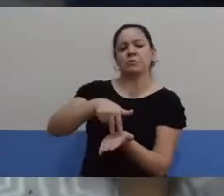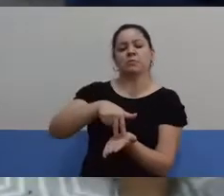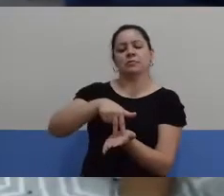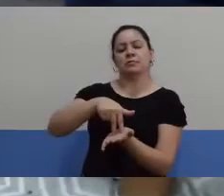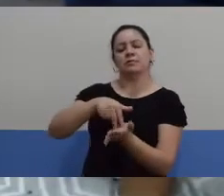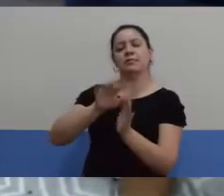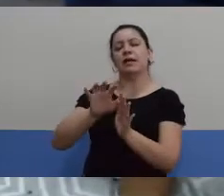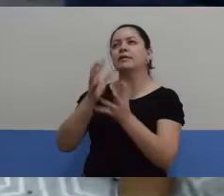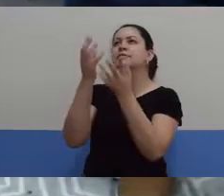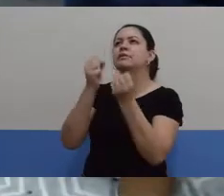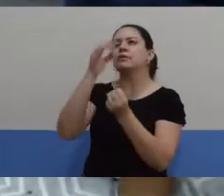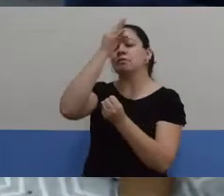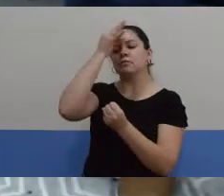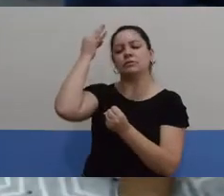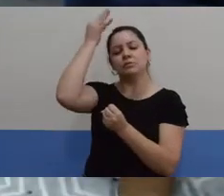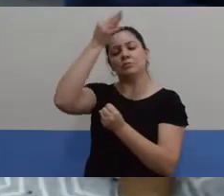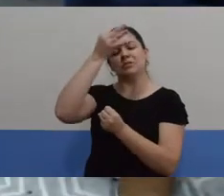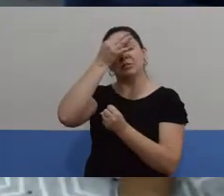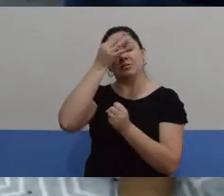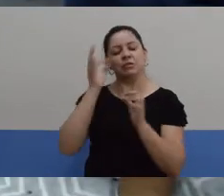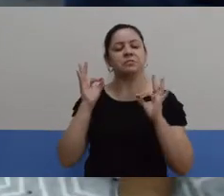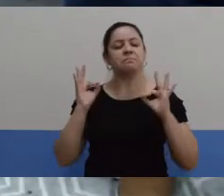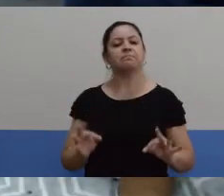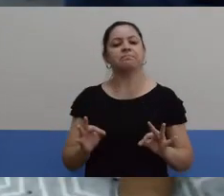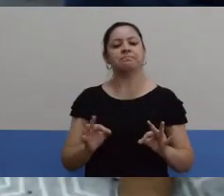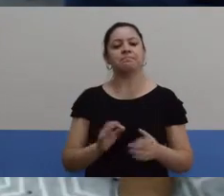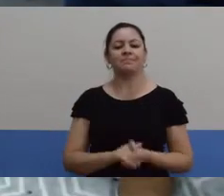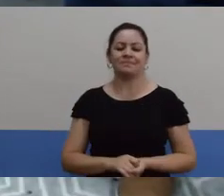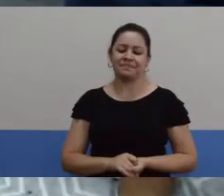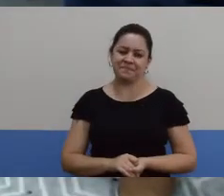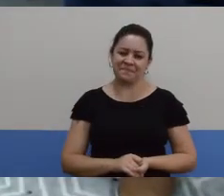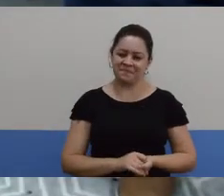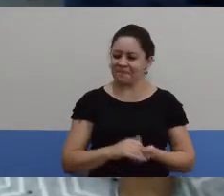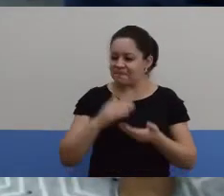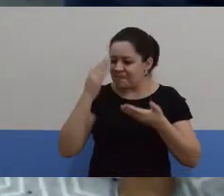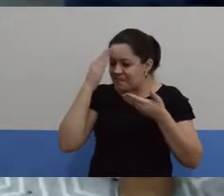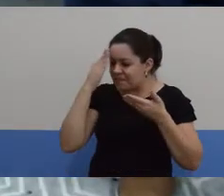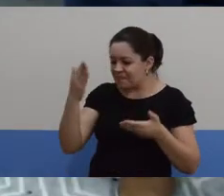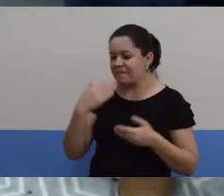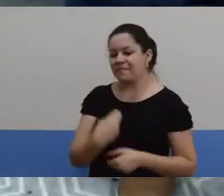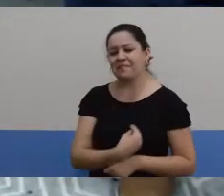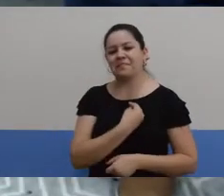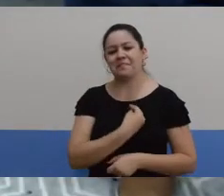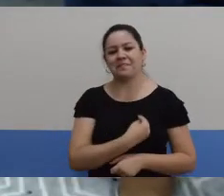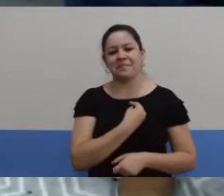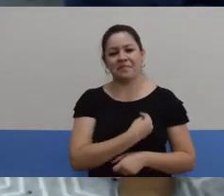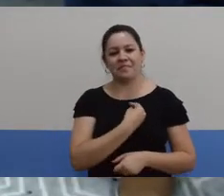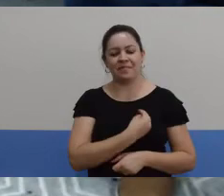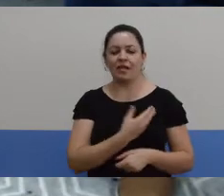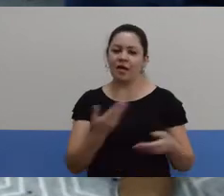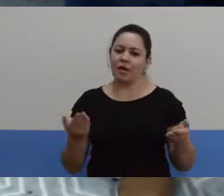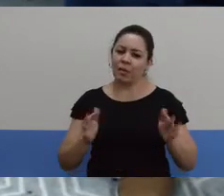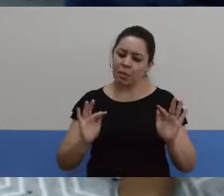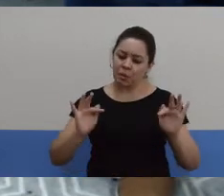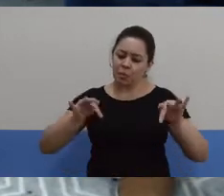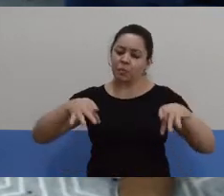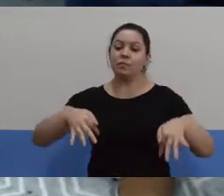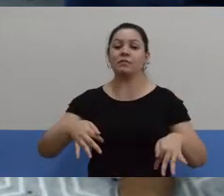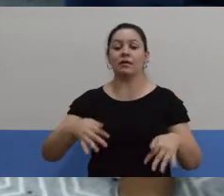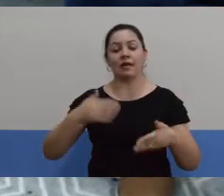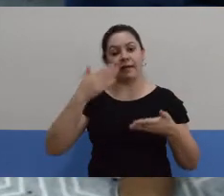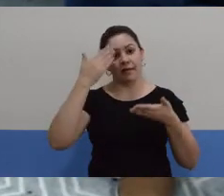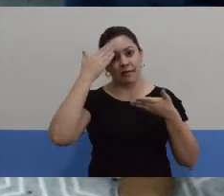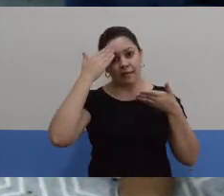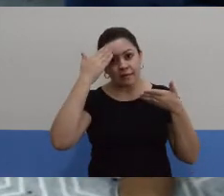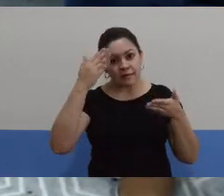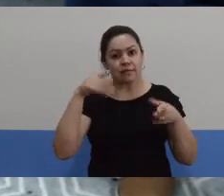vocês. Muito bem, muito obrigado, José Lima, pela presença. Já vamos indo, né, para o encerramento. Agradecemos então por